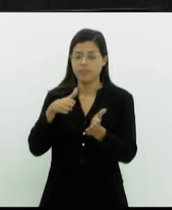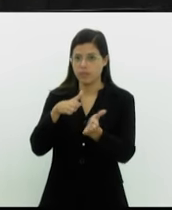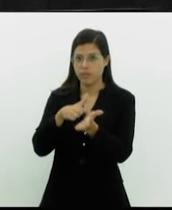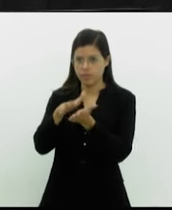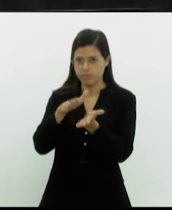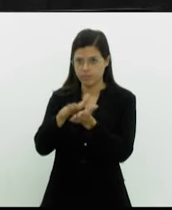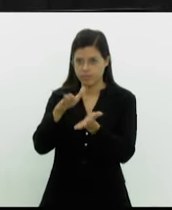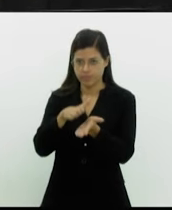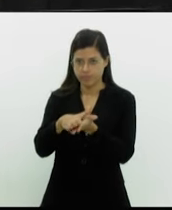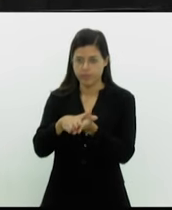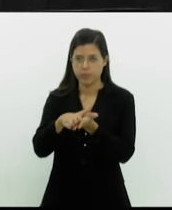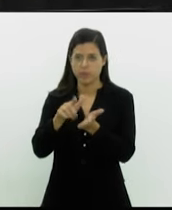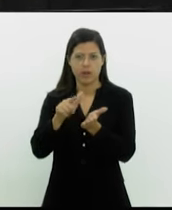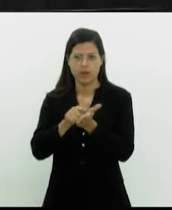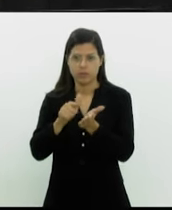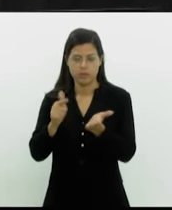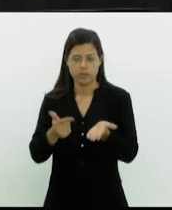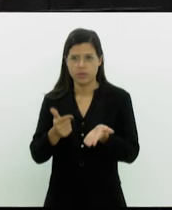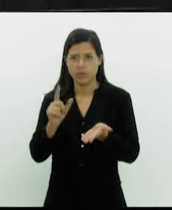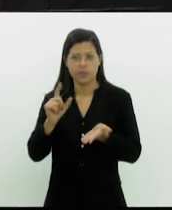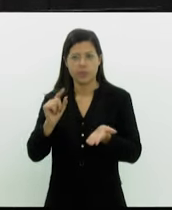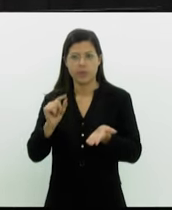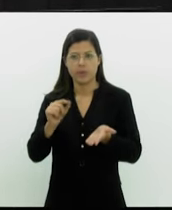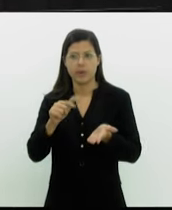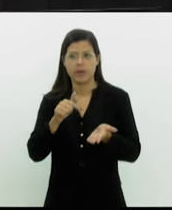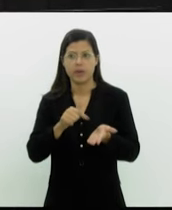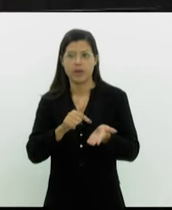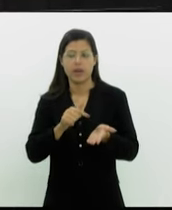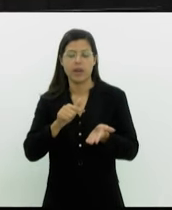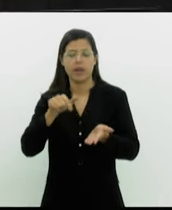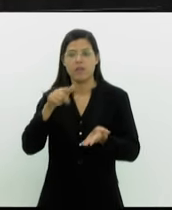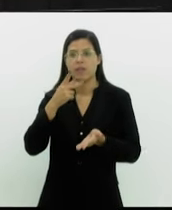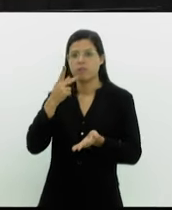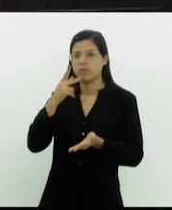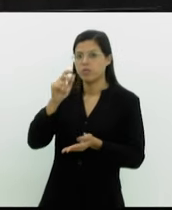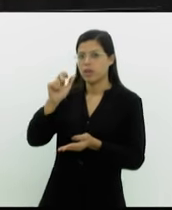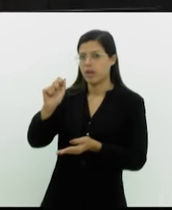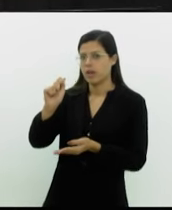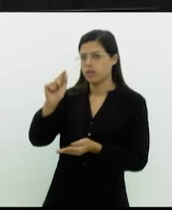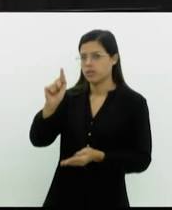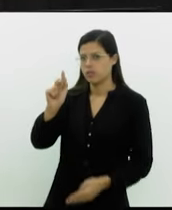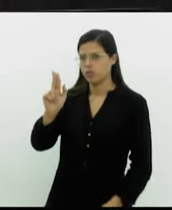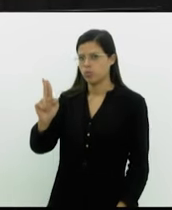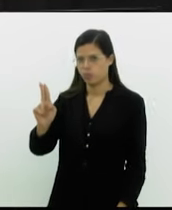hoje em que a AGU,